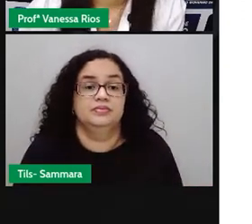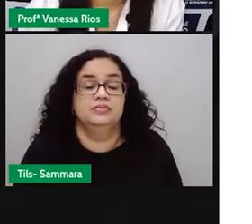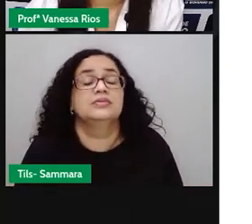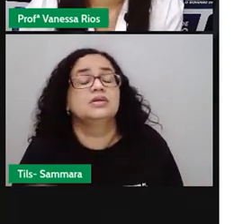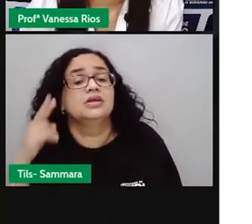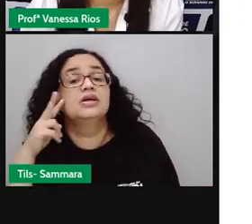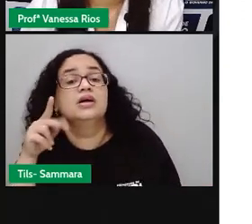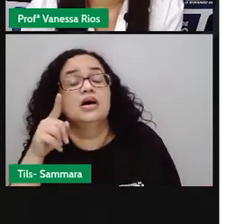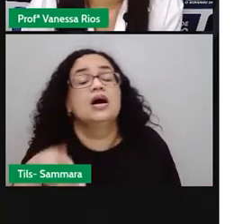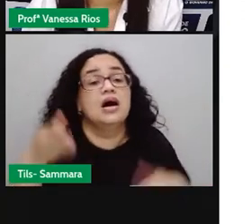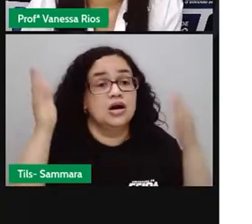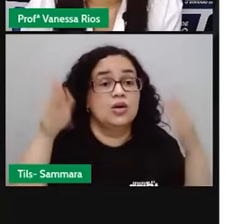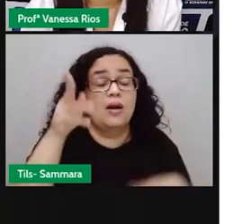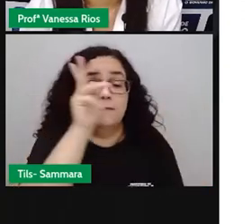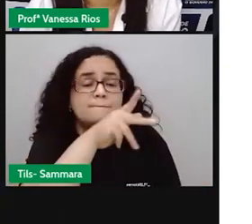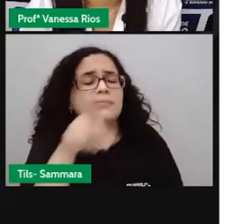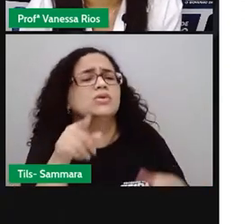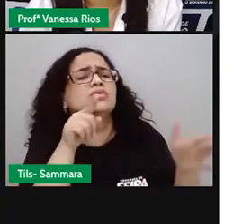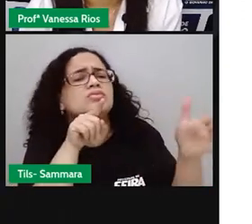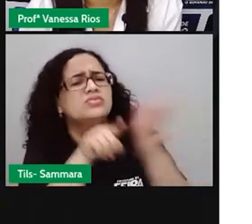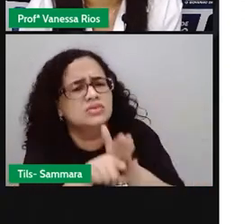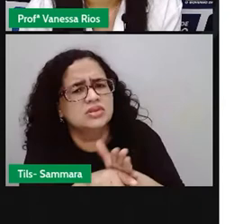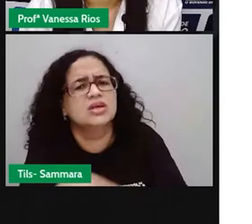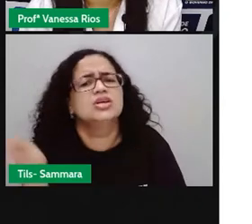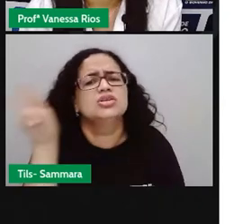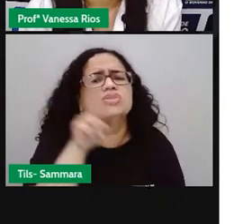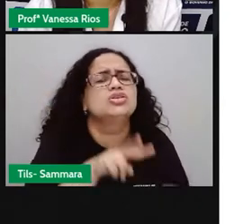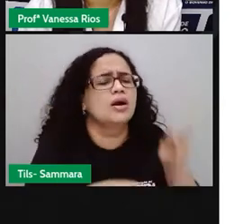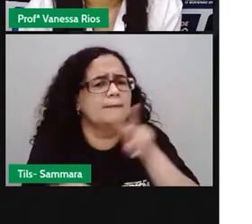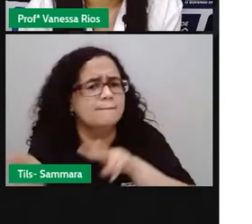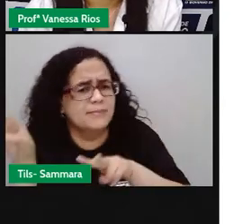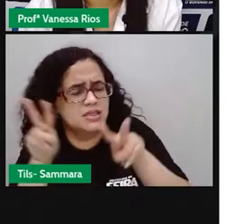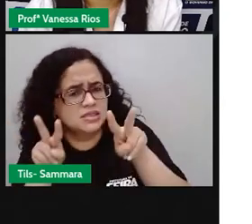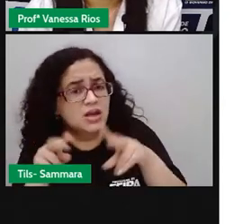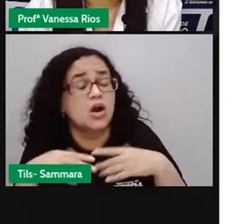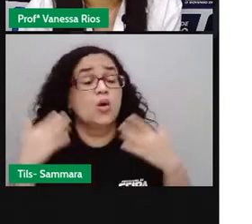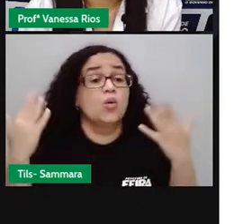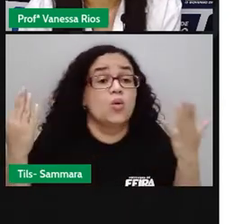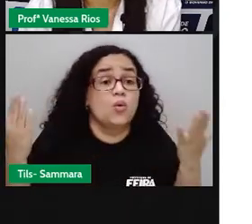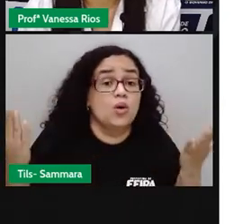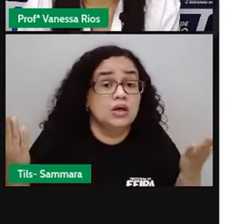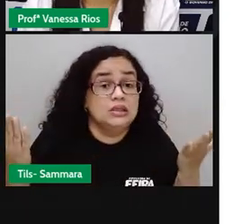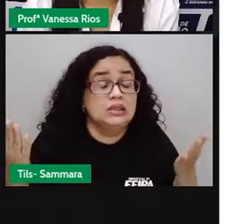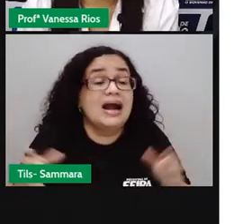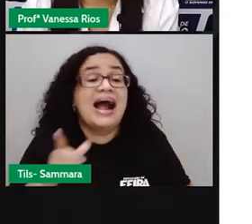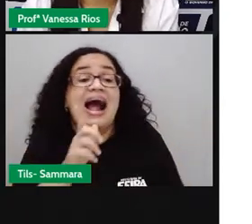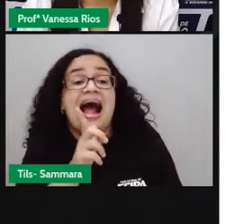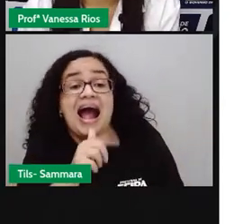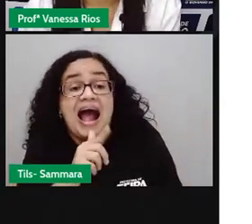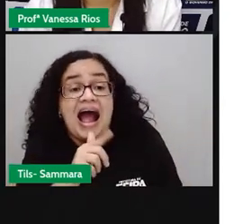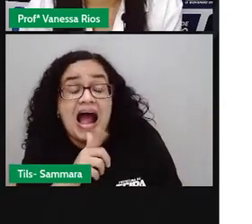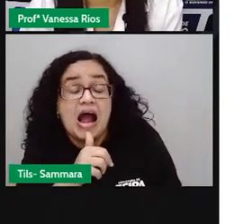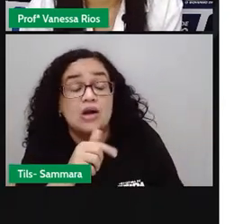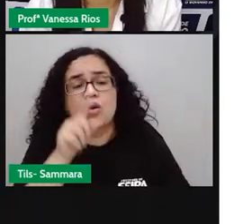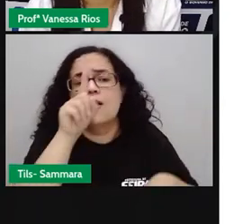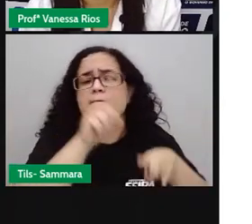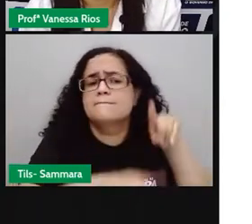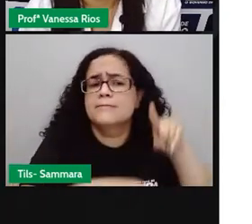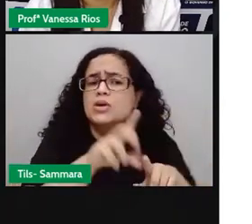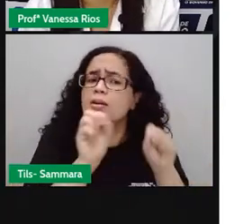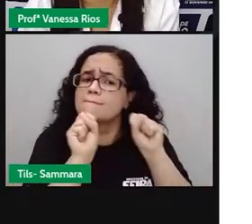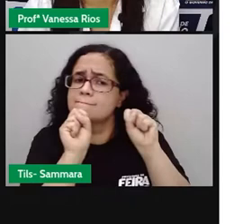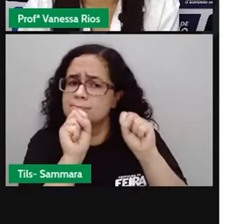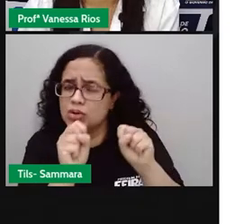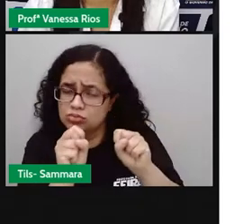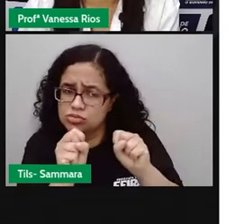E aí, agora a Pro colocou a pergunta: você já observou que, quando inseridos em água, os objetos podem